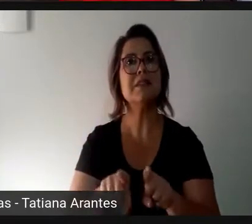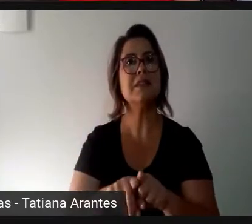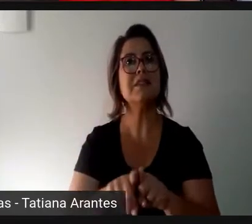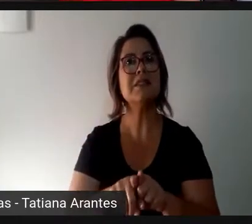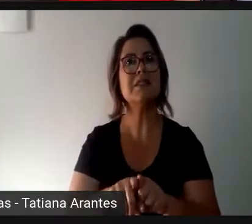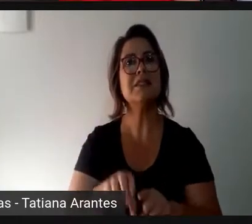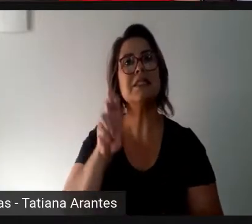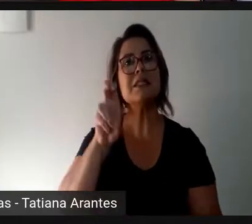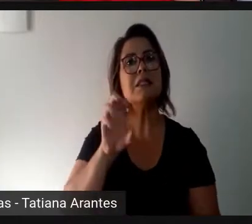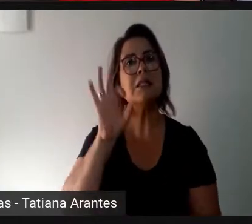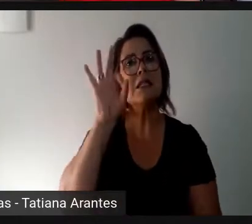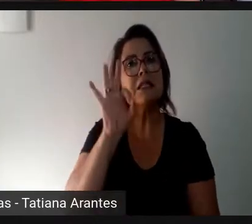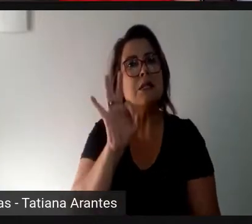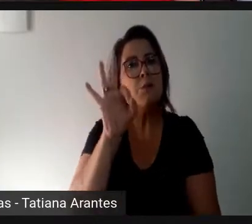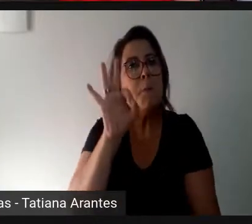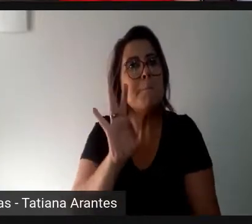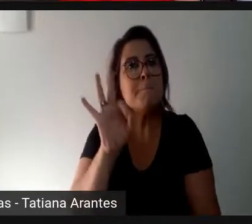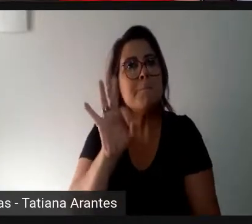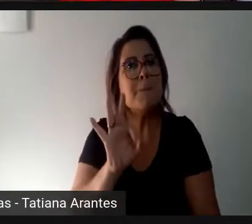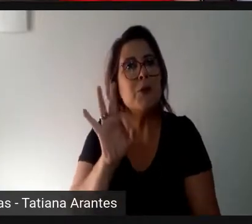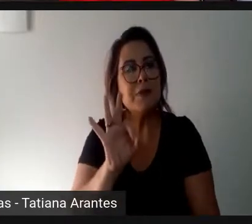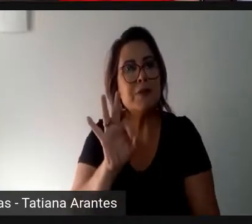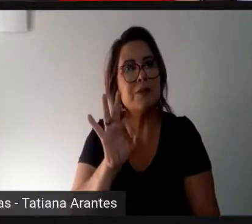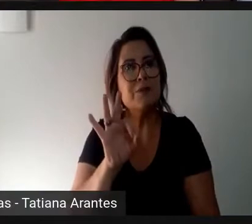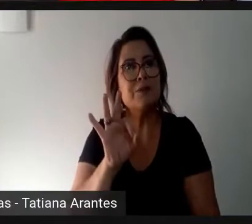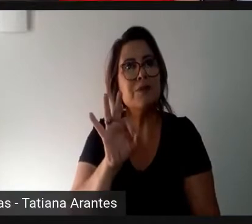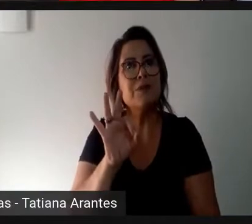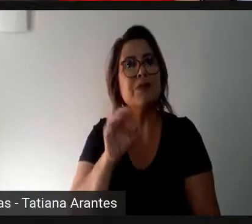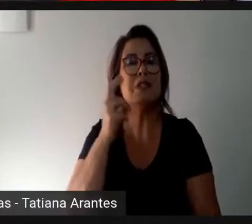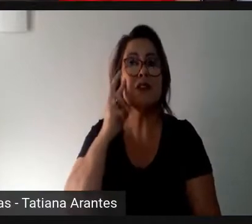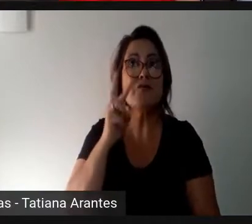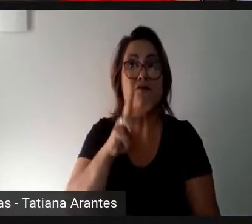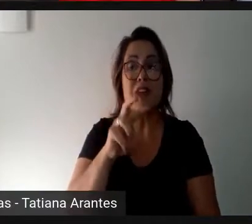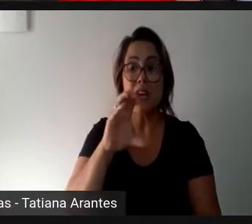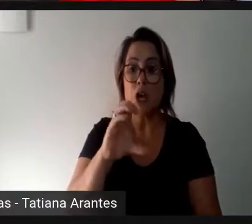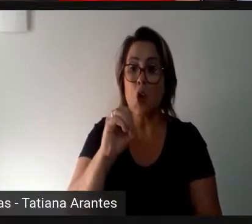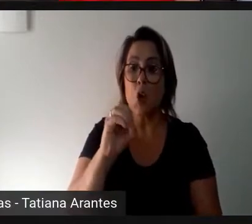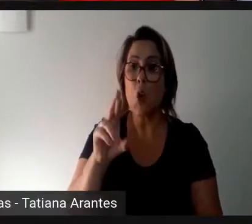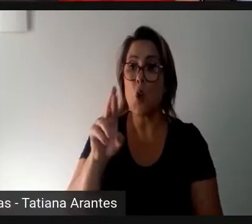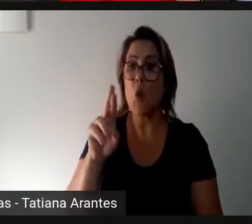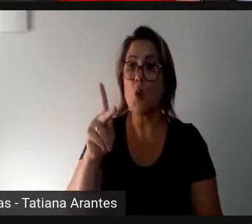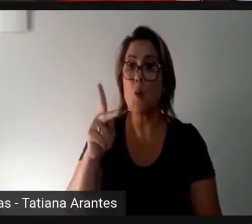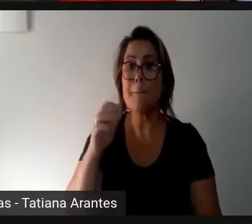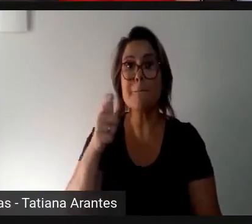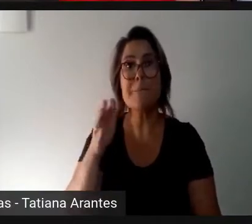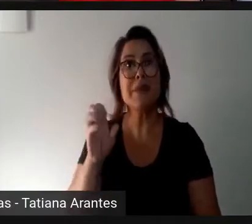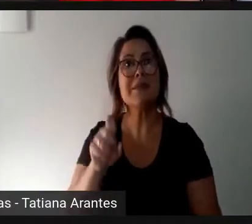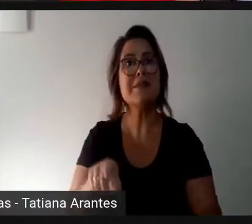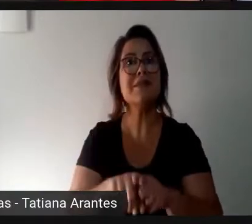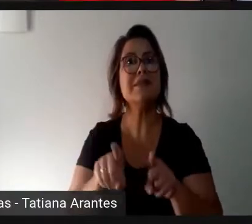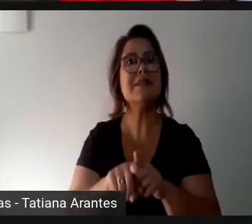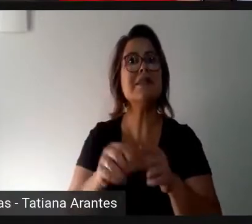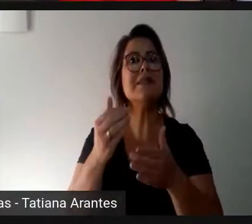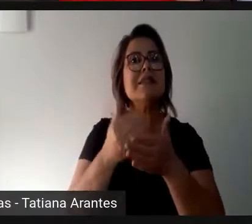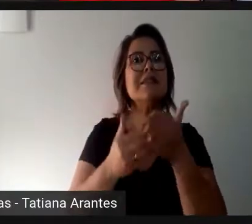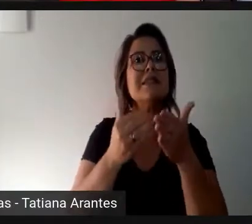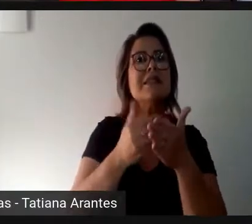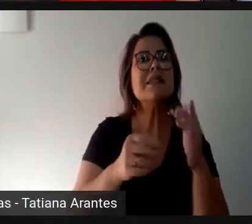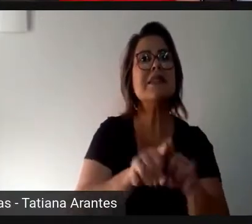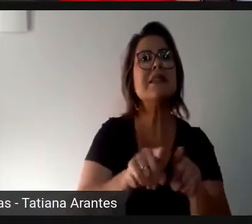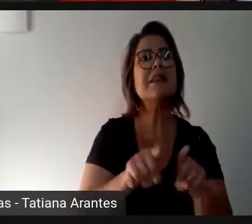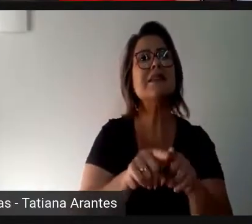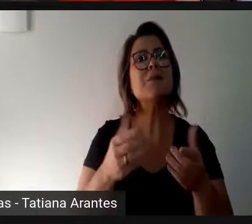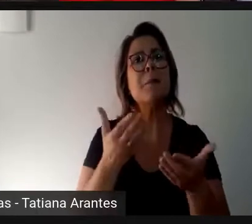5% do PIB global. Então, assim, a gente vê que a corrupção, ela sai muito cara. E daí o grande mérito desse diploma